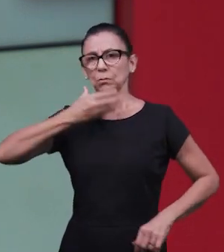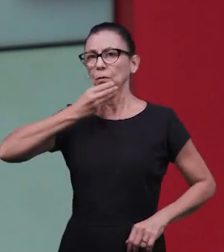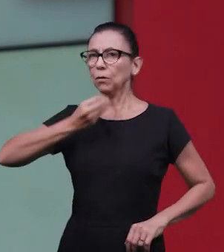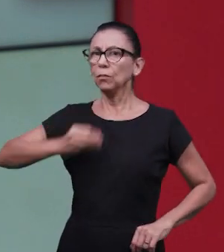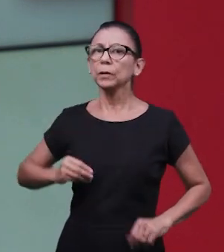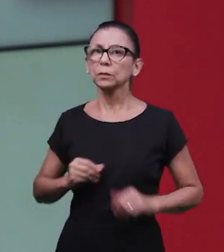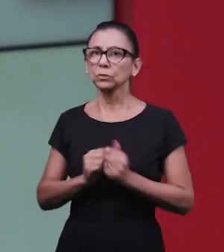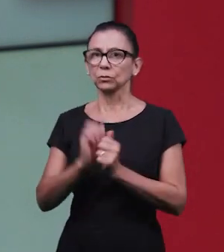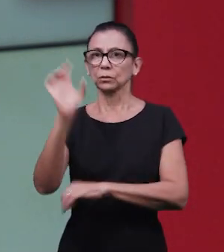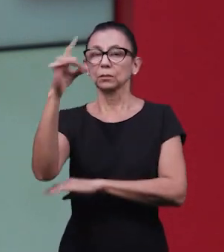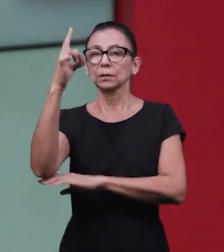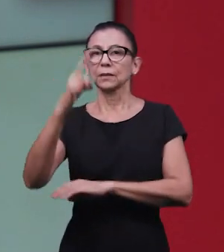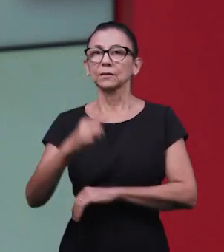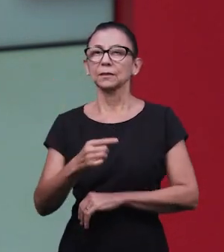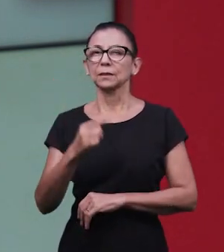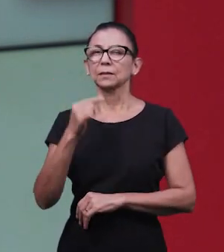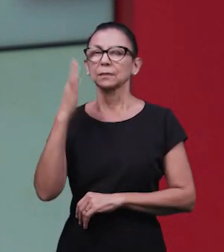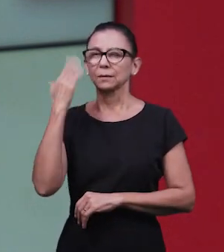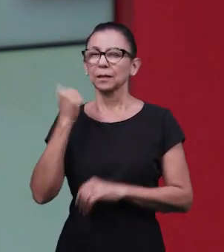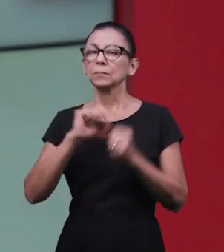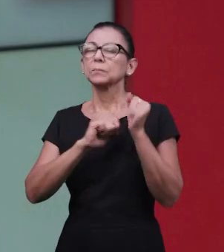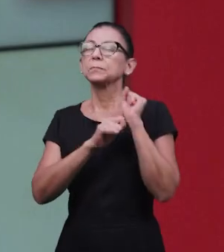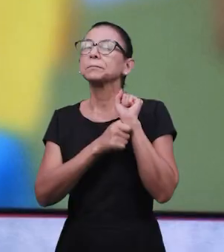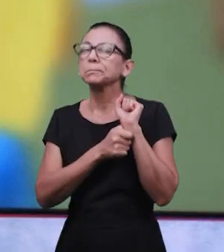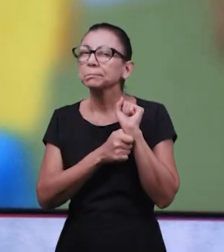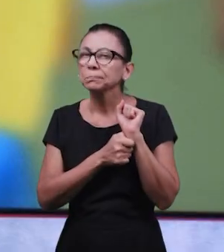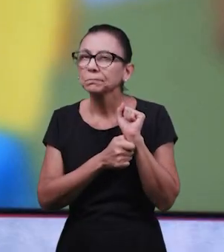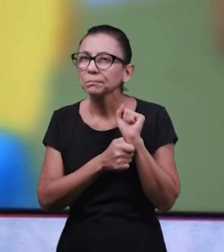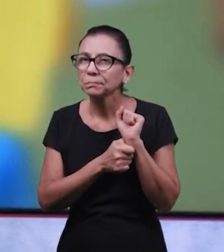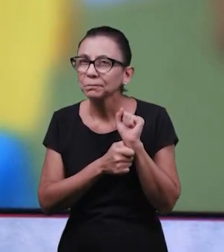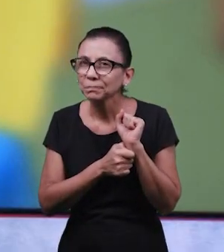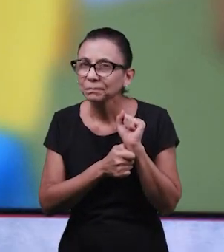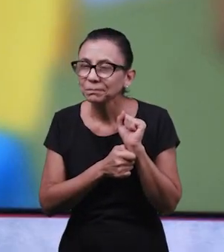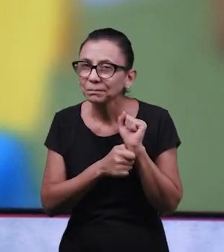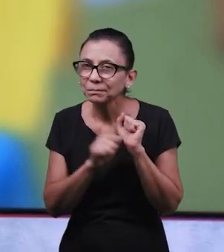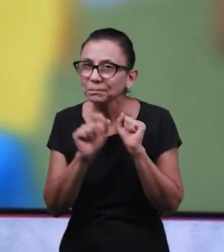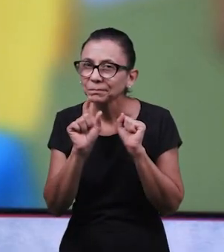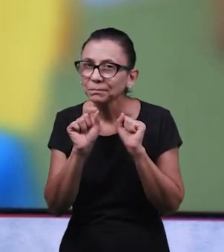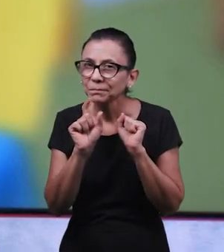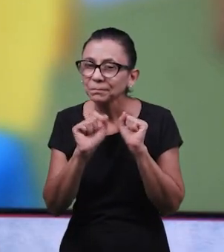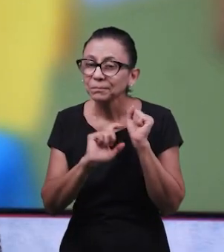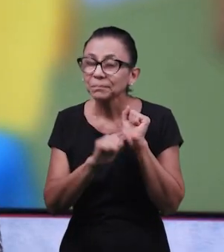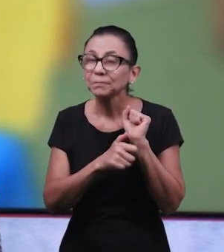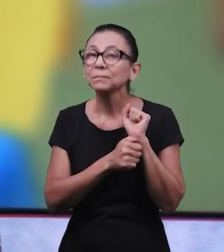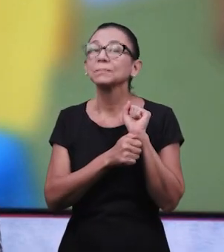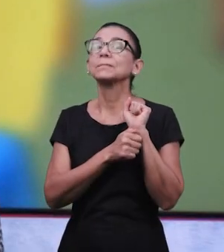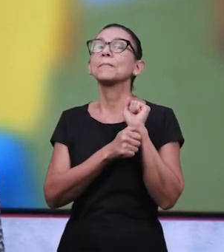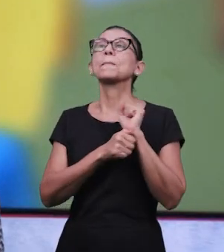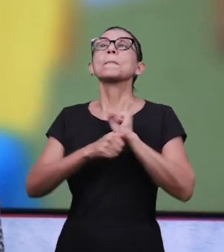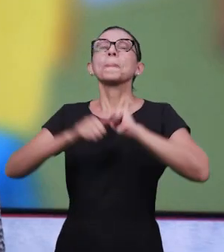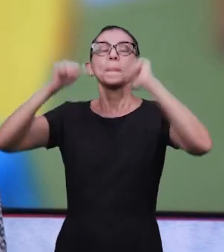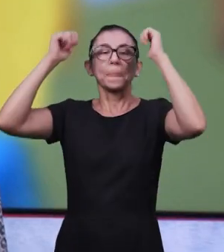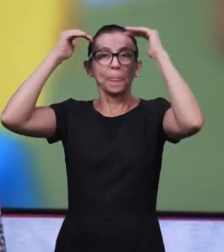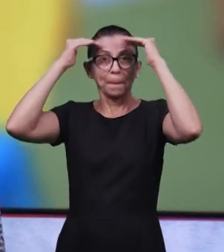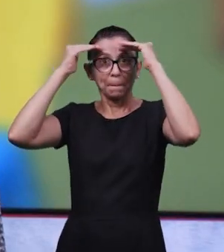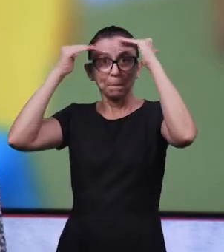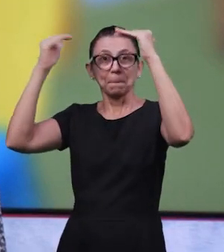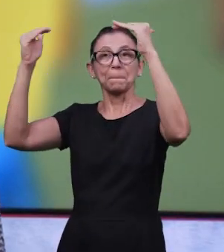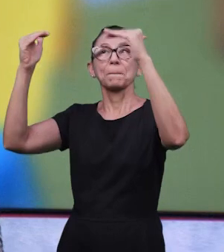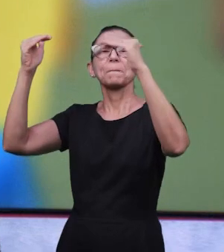Jerusalém celestial. E o que precisamos fazer para esta conquista? Precisamos ser como